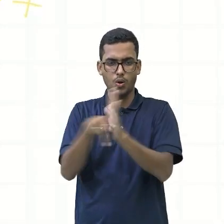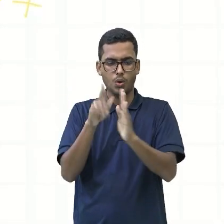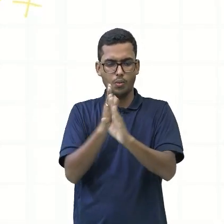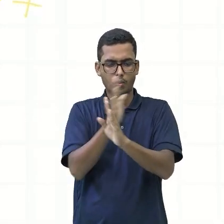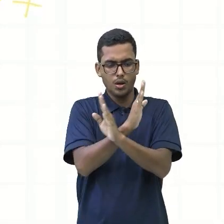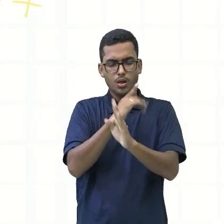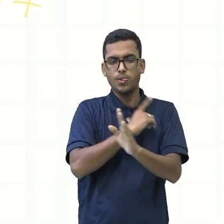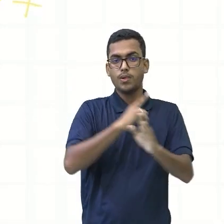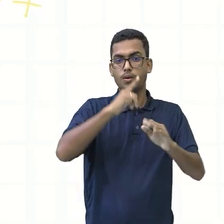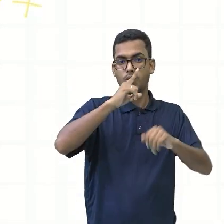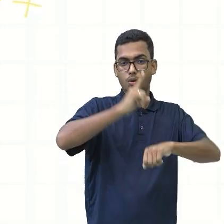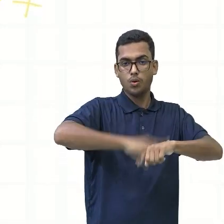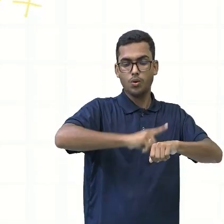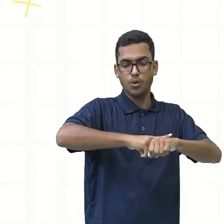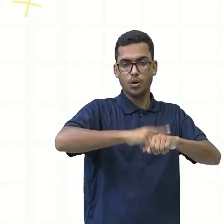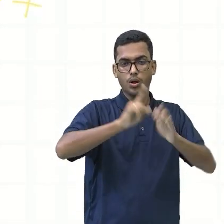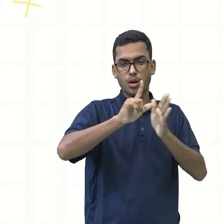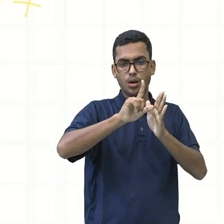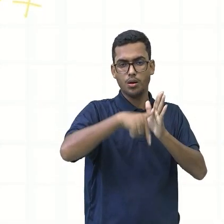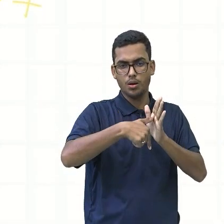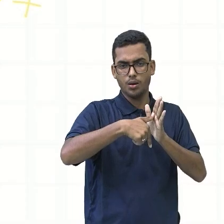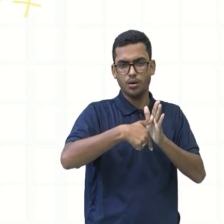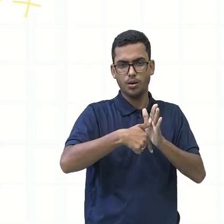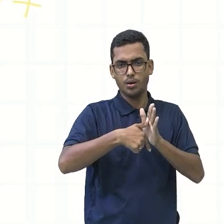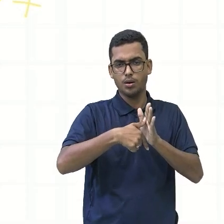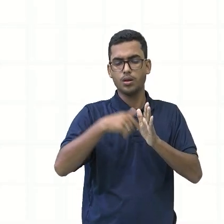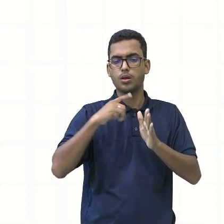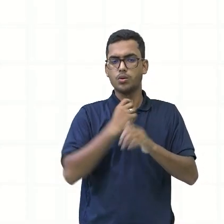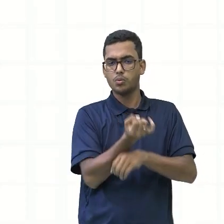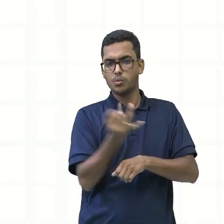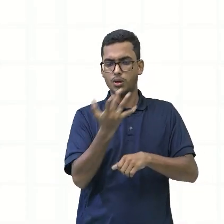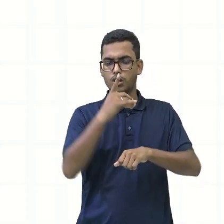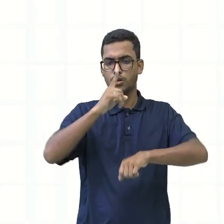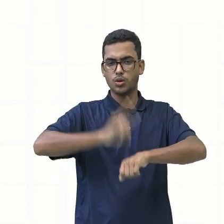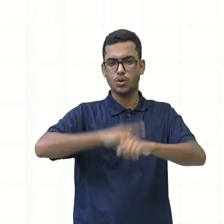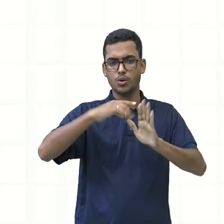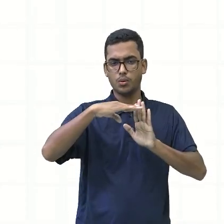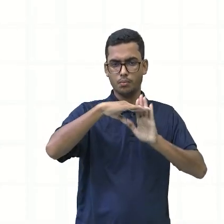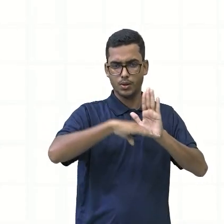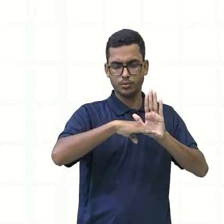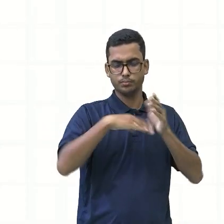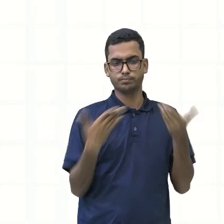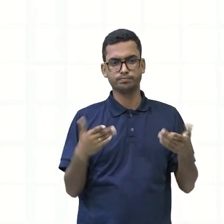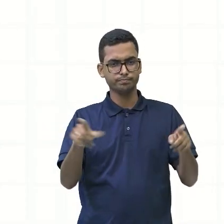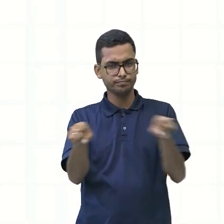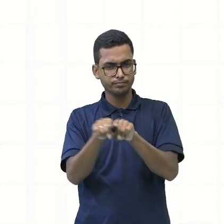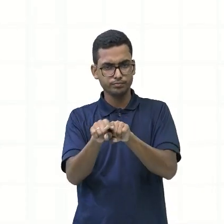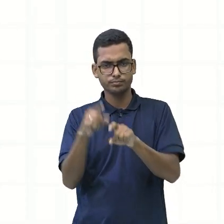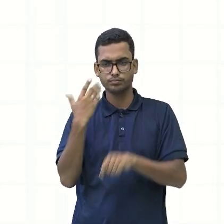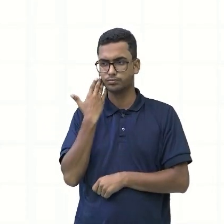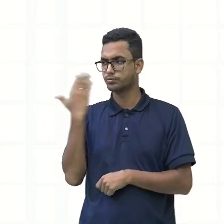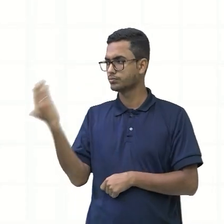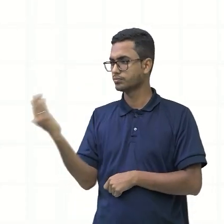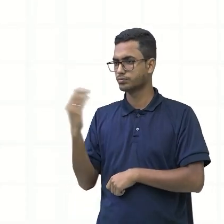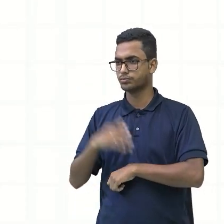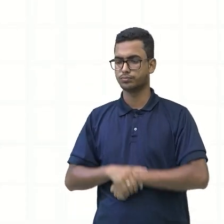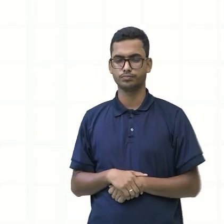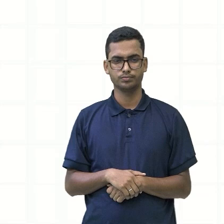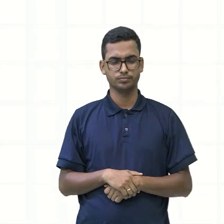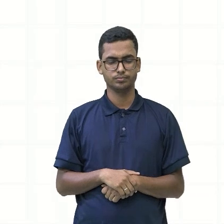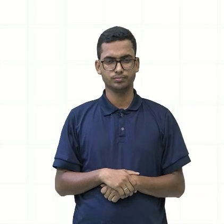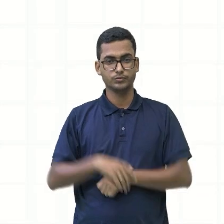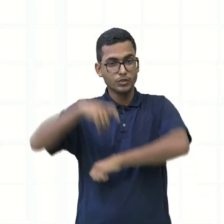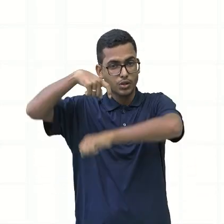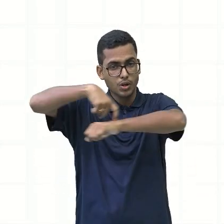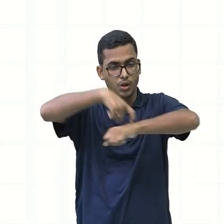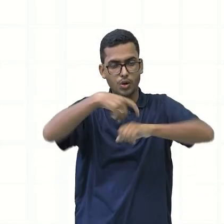um decréscimo de horas, tá bom? Então a gente vai entender melhor aí essa visualização. Cada hora do fuso corresponde